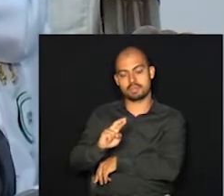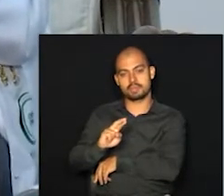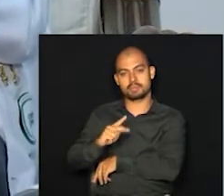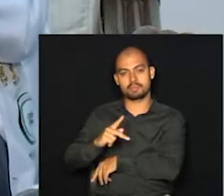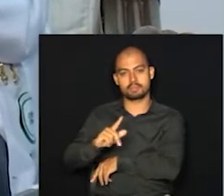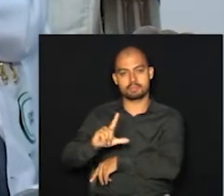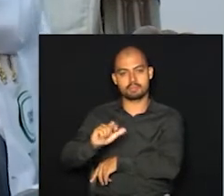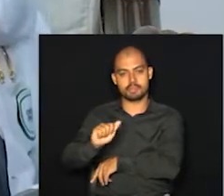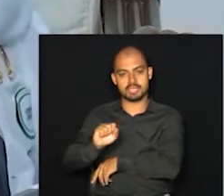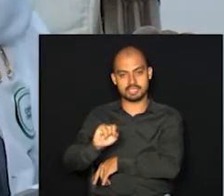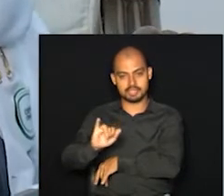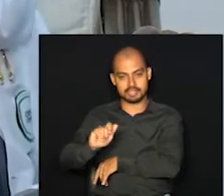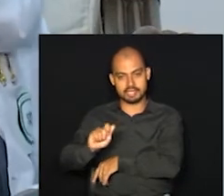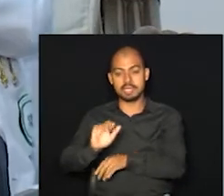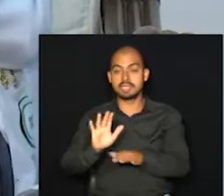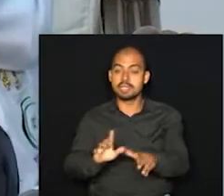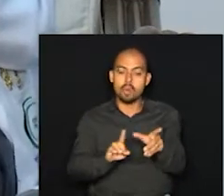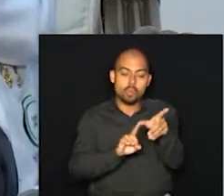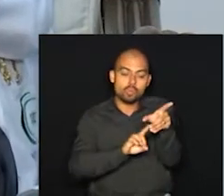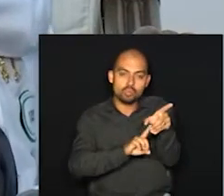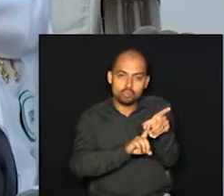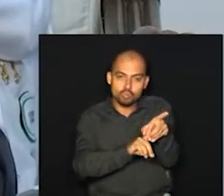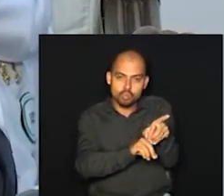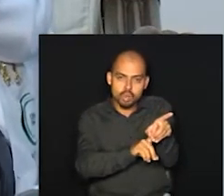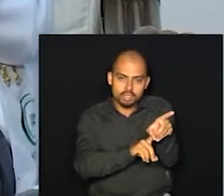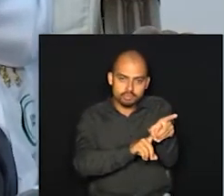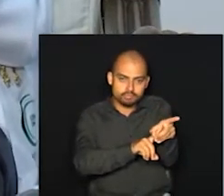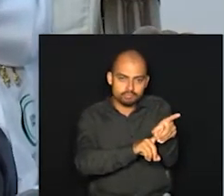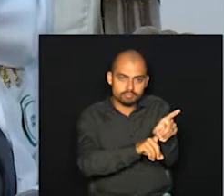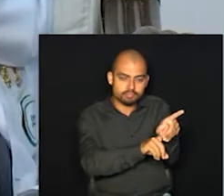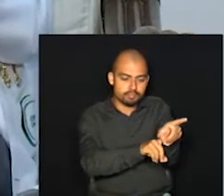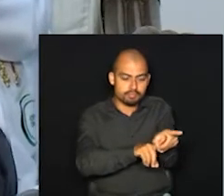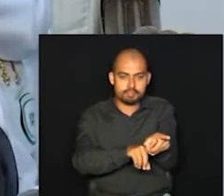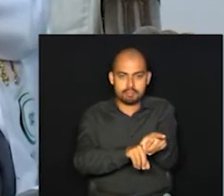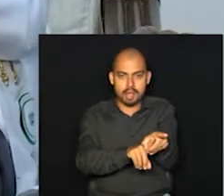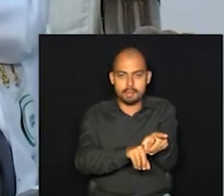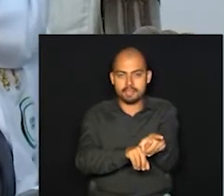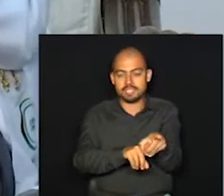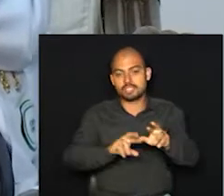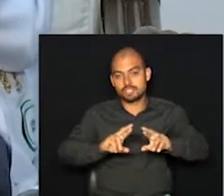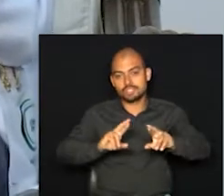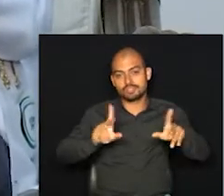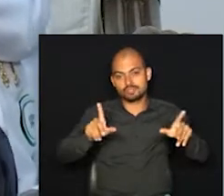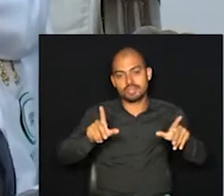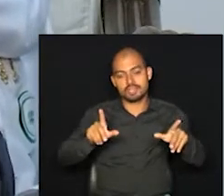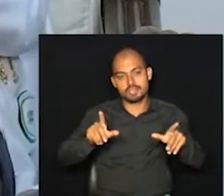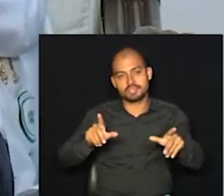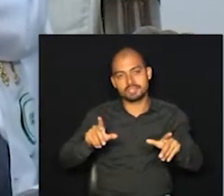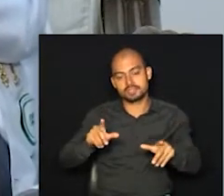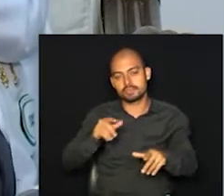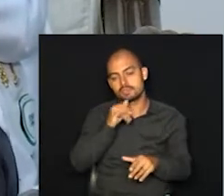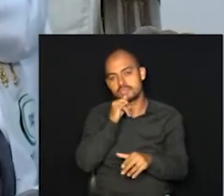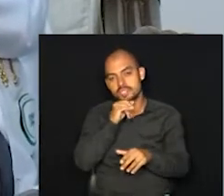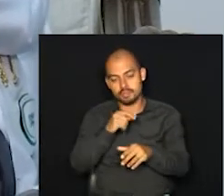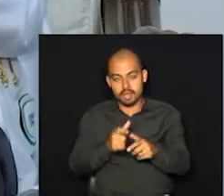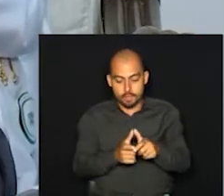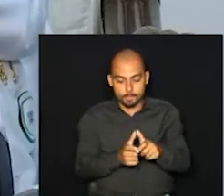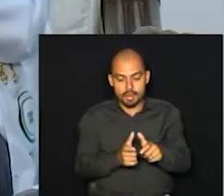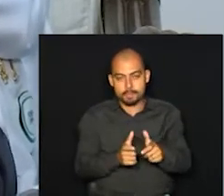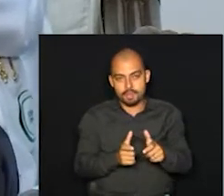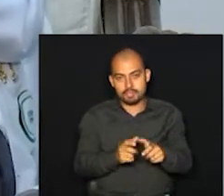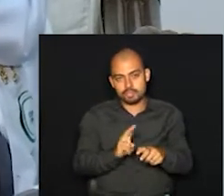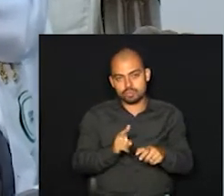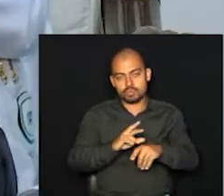toque retal é completamente diferente da hiperplasia ou da inflamação da próstata, que é a